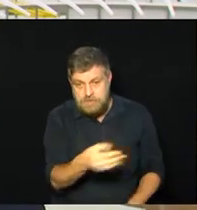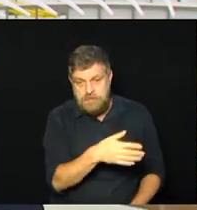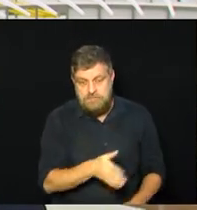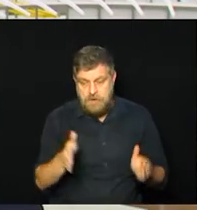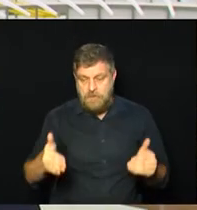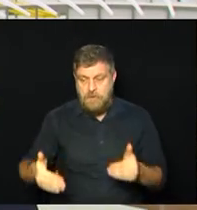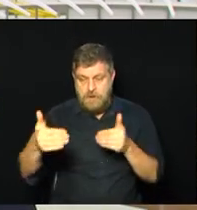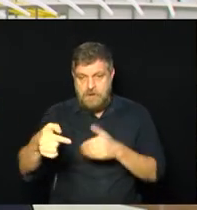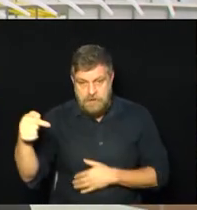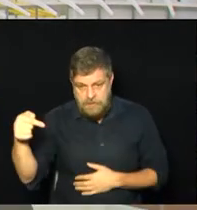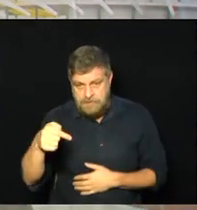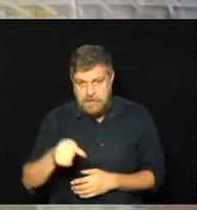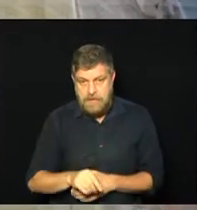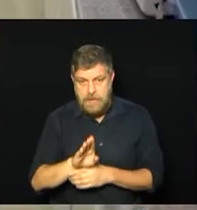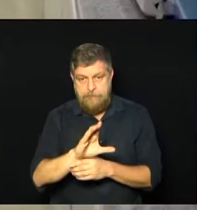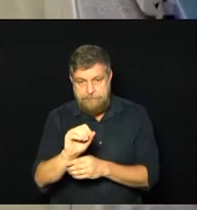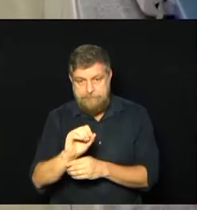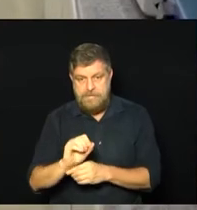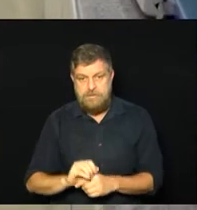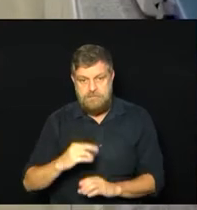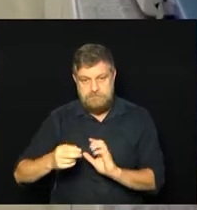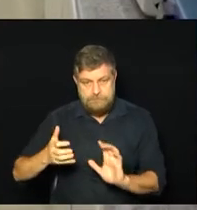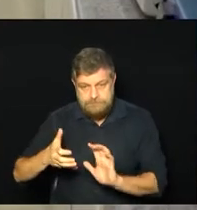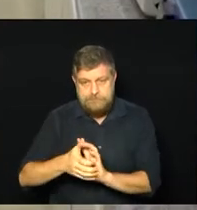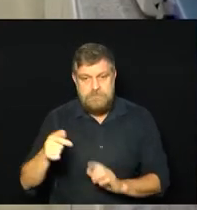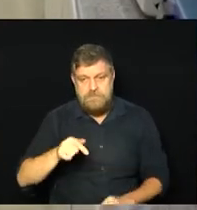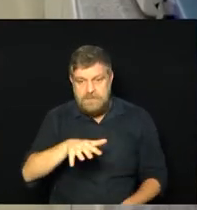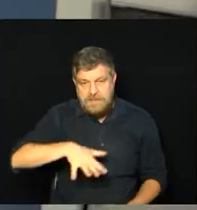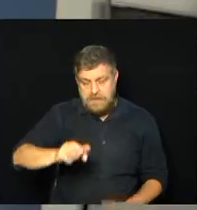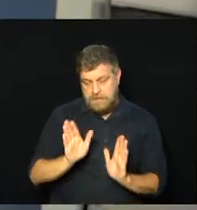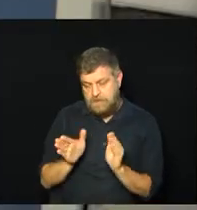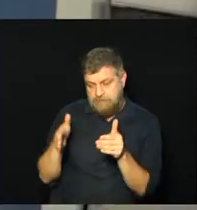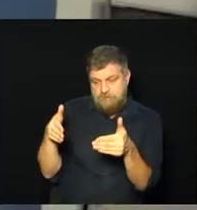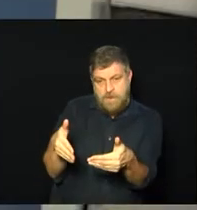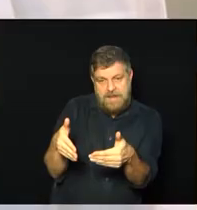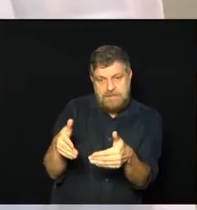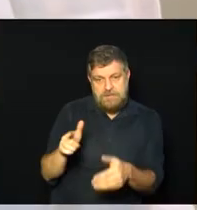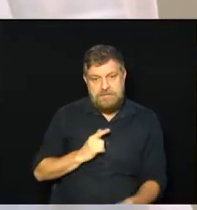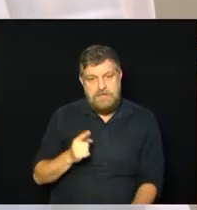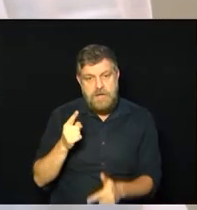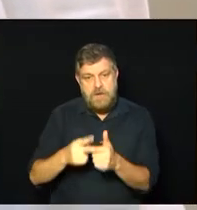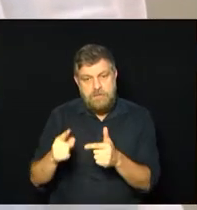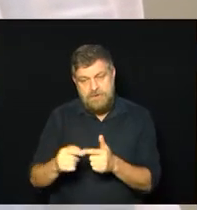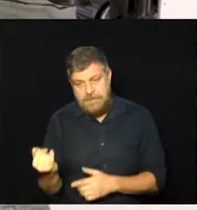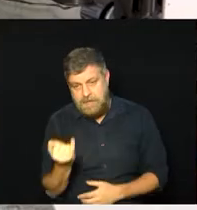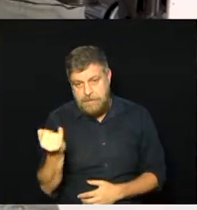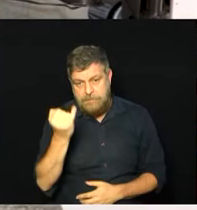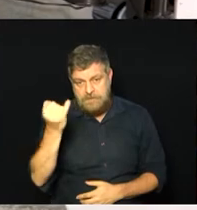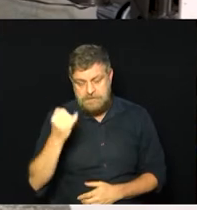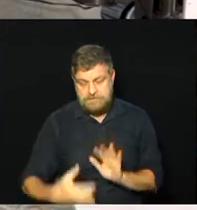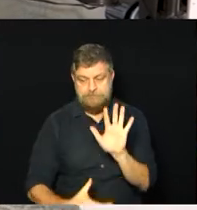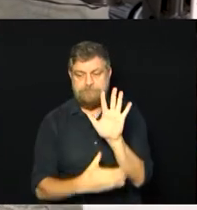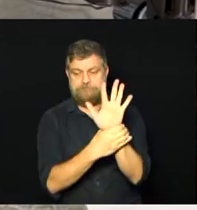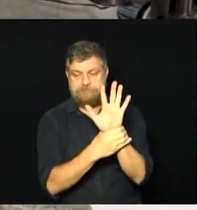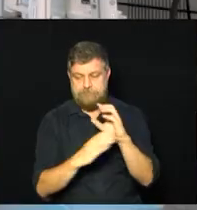temos o Laboratório Nacional de Biorrenováveis, com uma forte vertente, vamos dizer assim, um problema importante de hoje, de sustentabilidade,